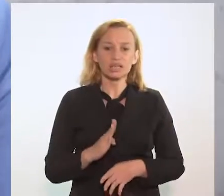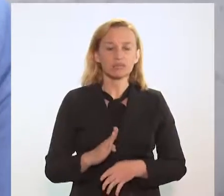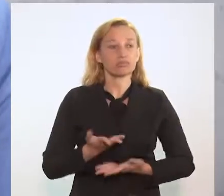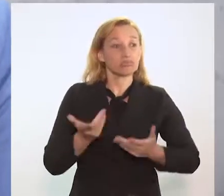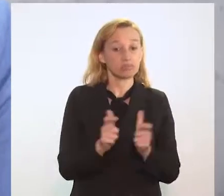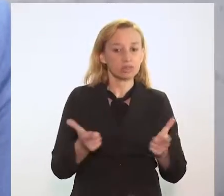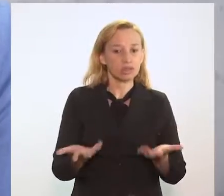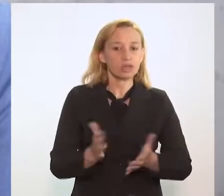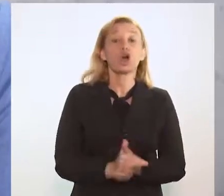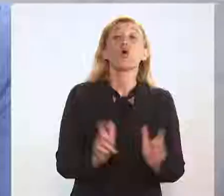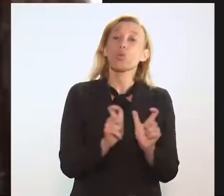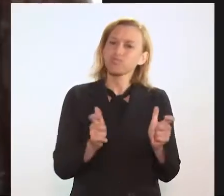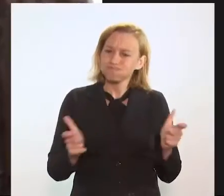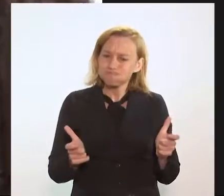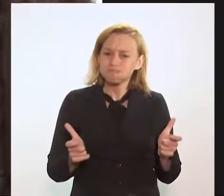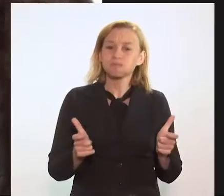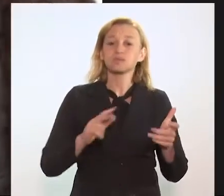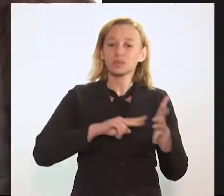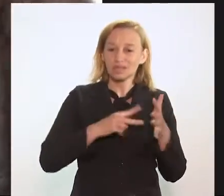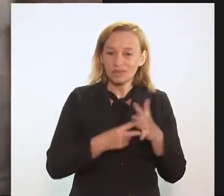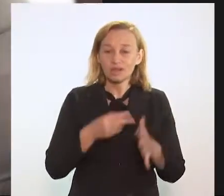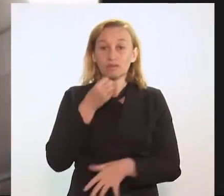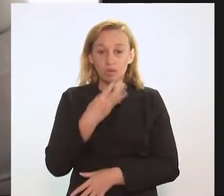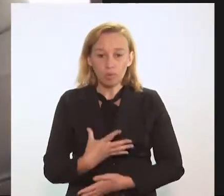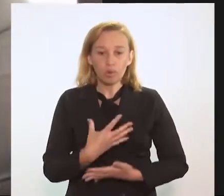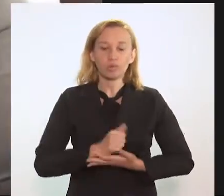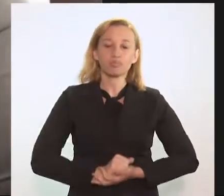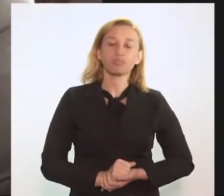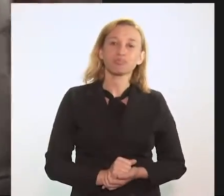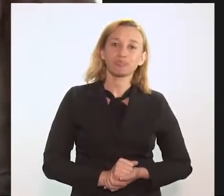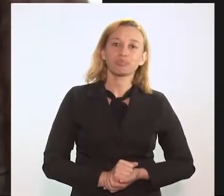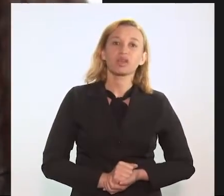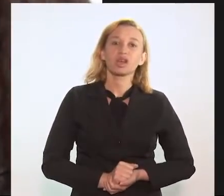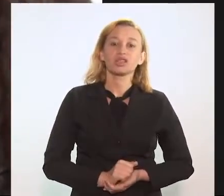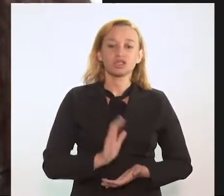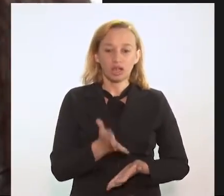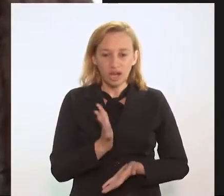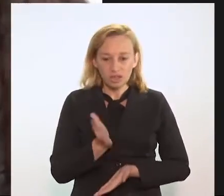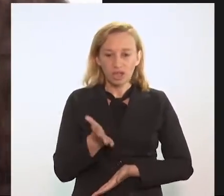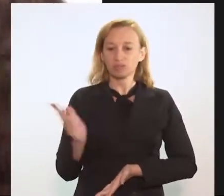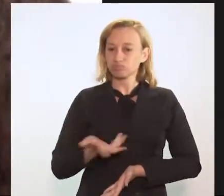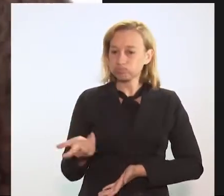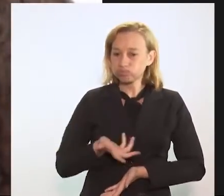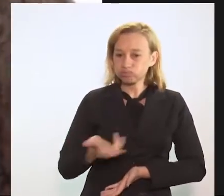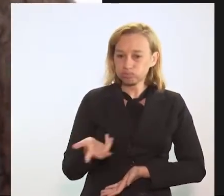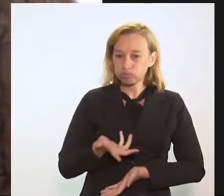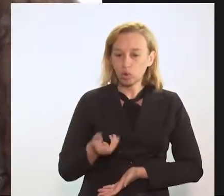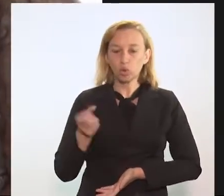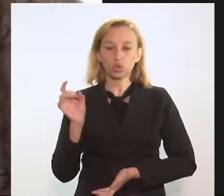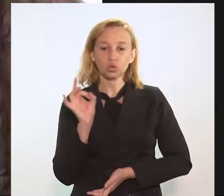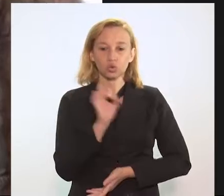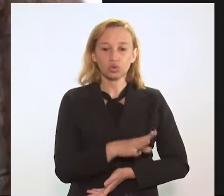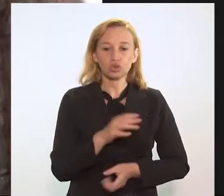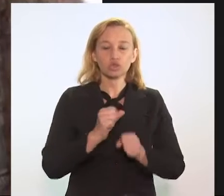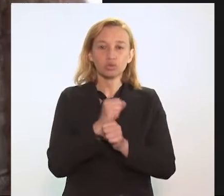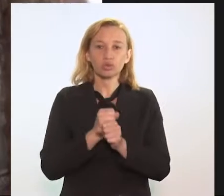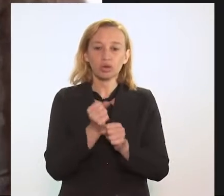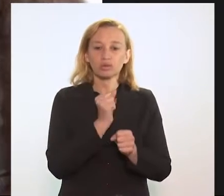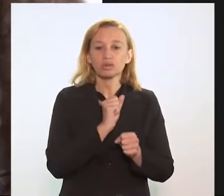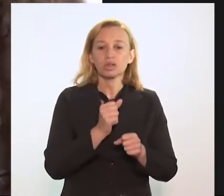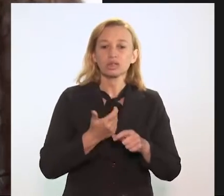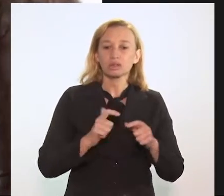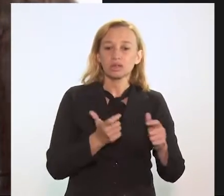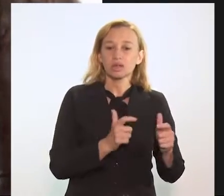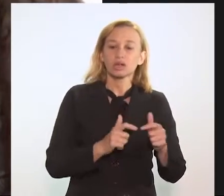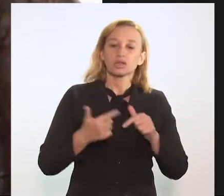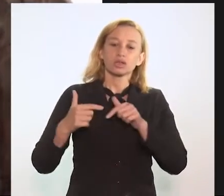do e-commerce? O crescimento foi bastante significativo. Já tinha uma tendência de aceleração nos últimos anos. Você pega uma